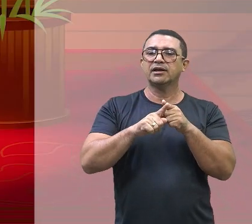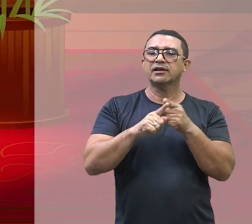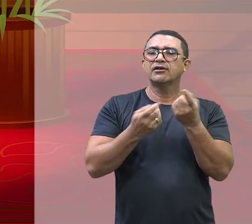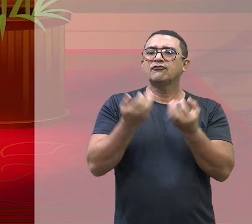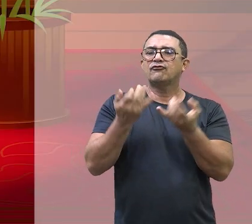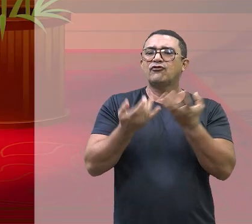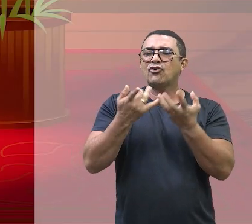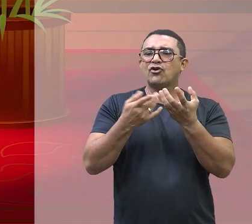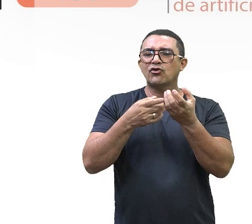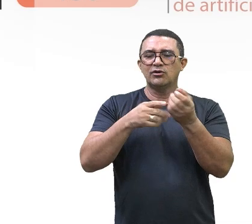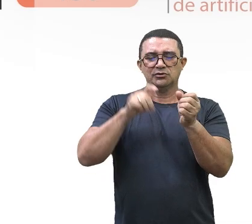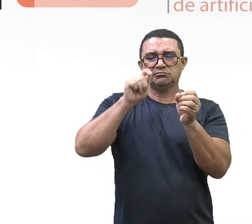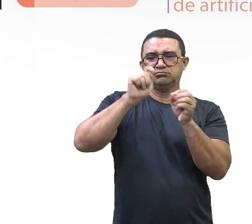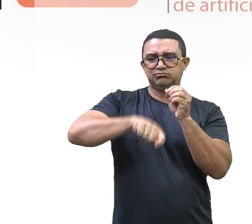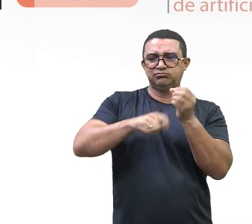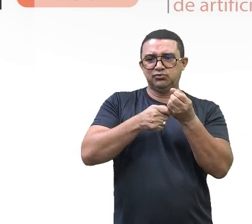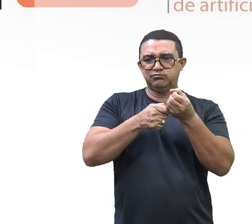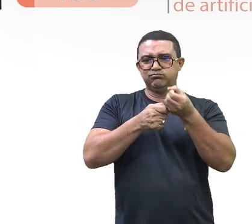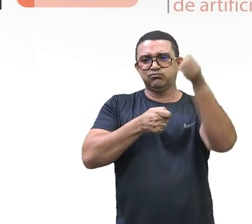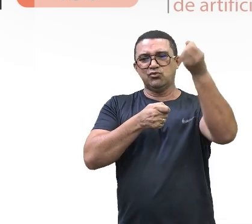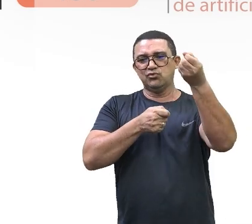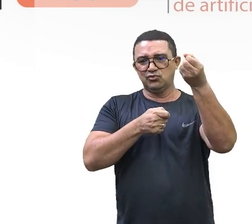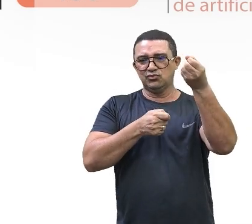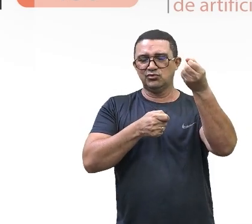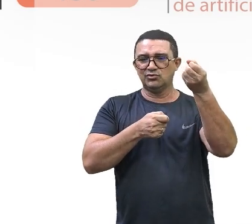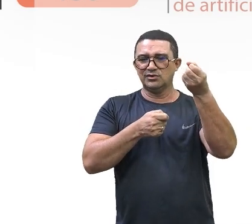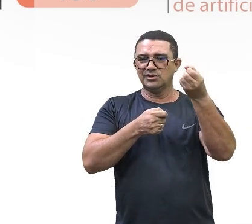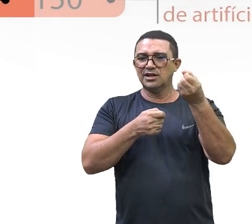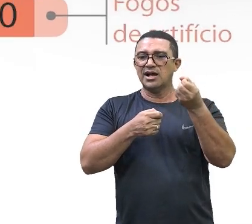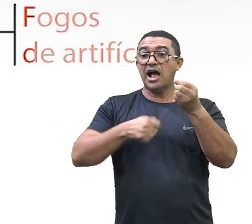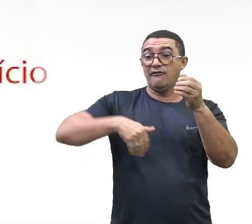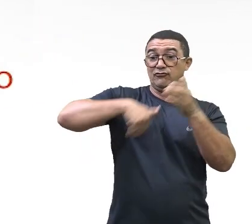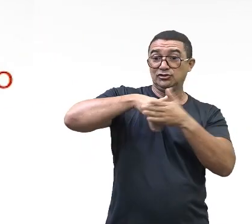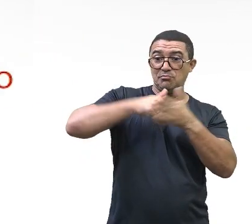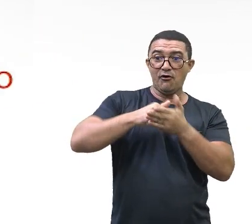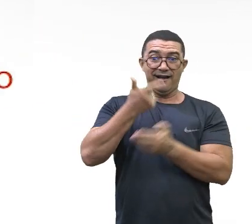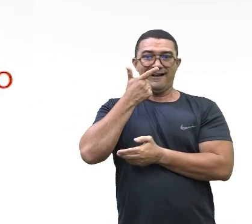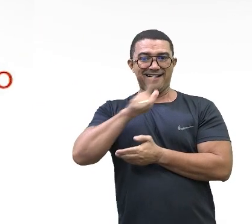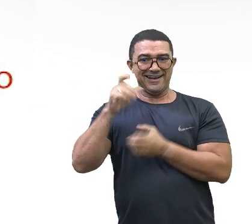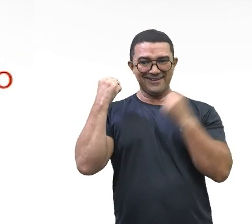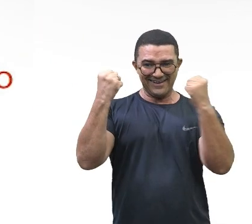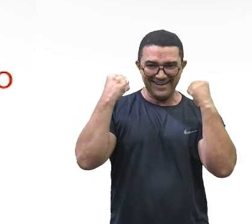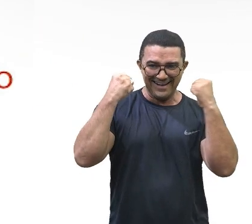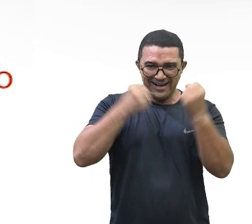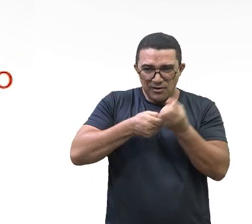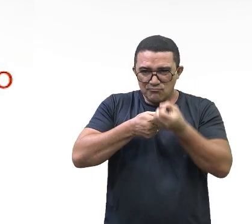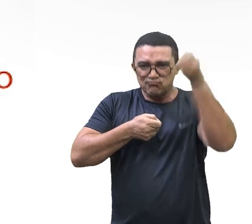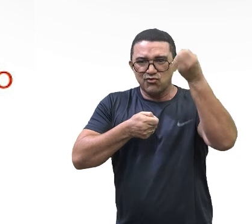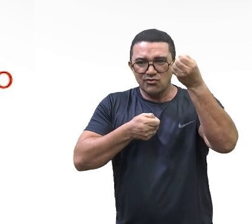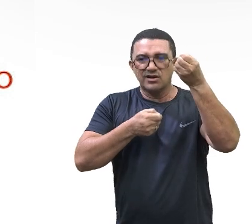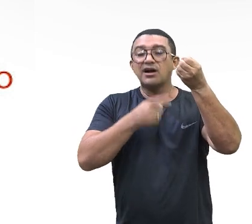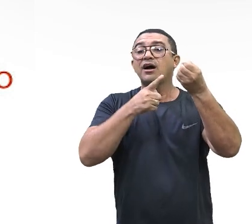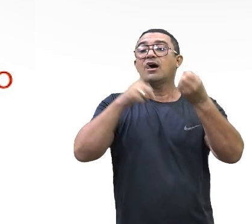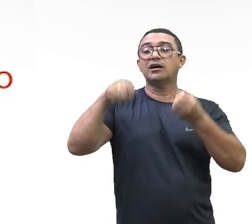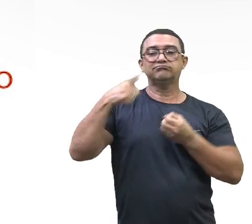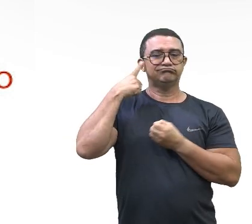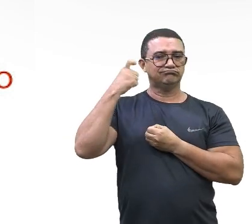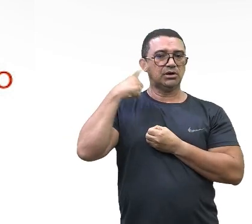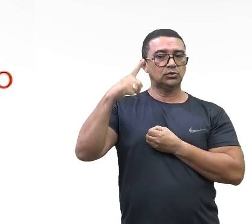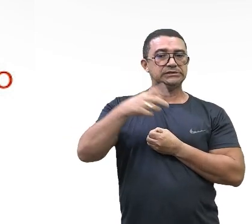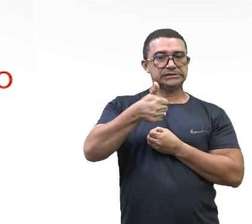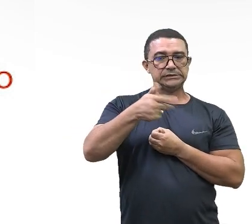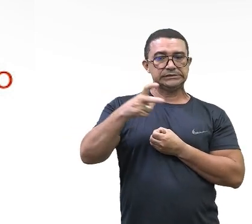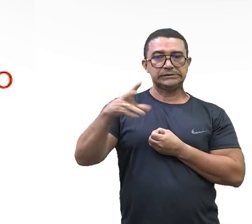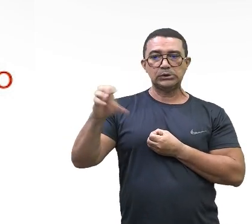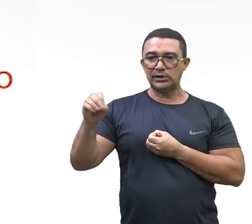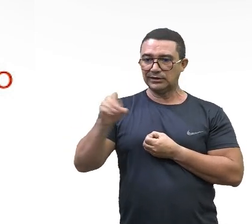ali lançados, né, quando esse time ganha, já vai a 150 decibéis. Então, preste atenção